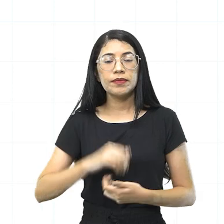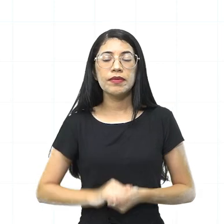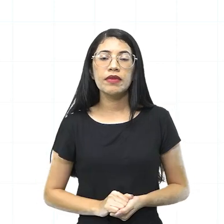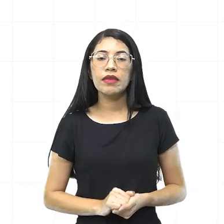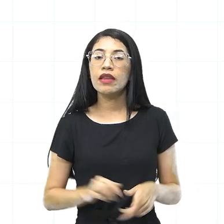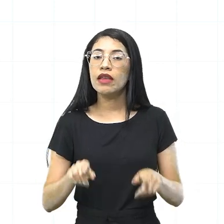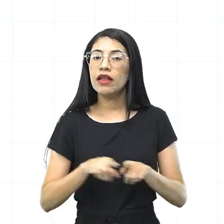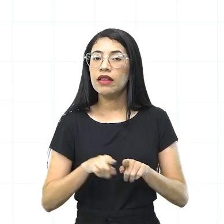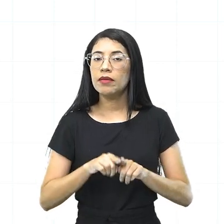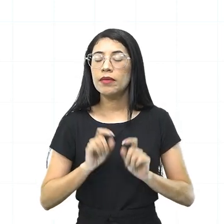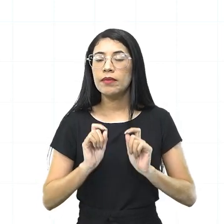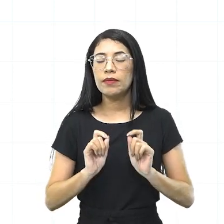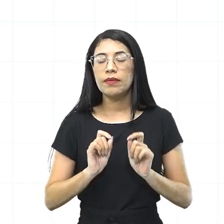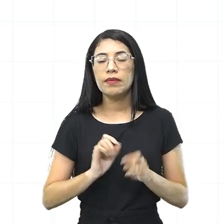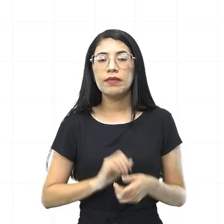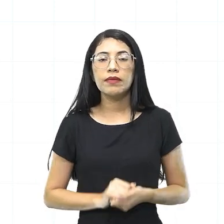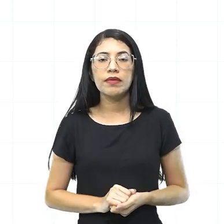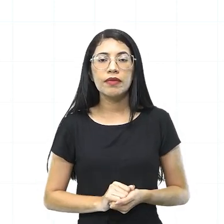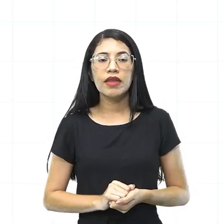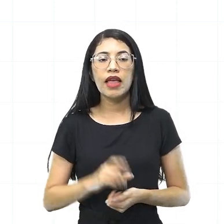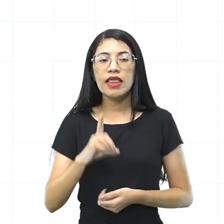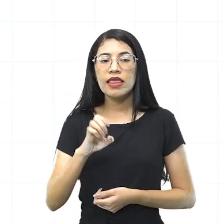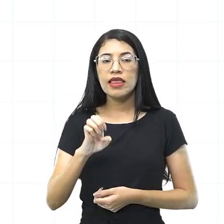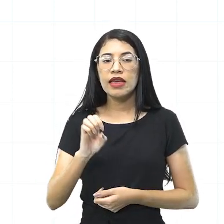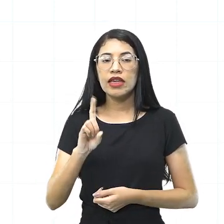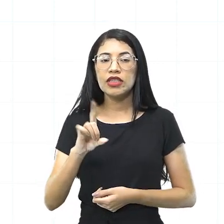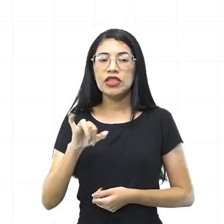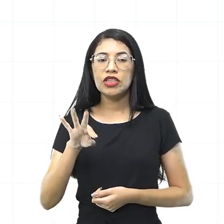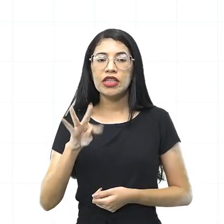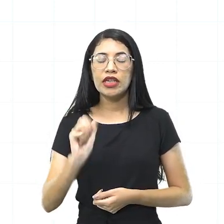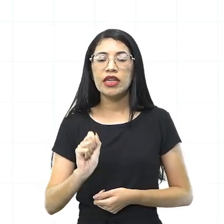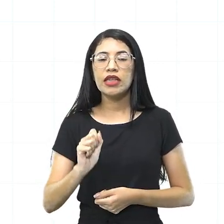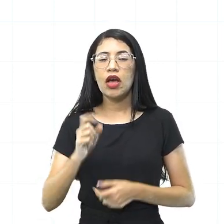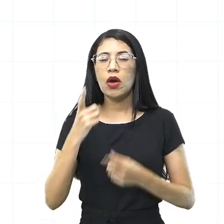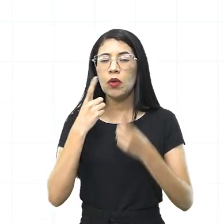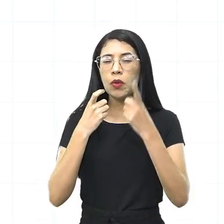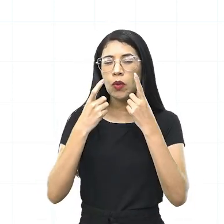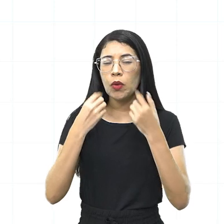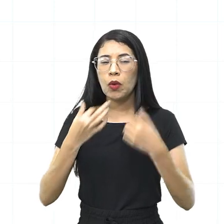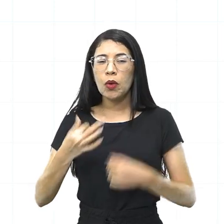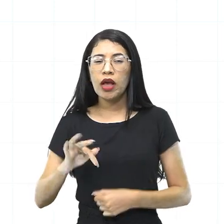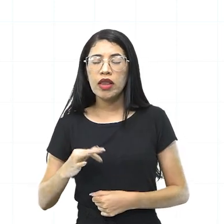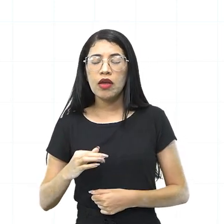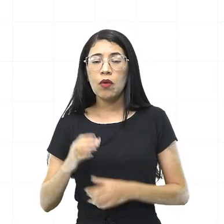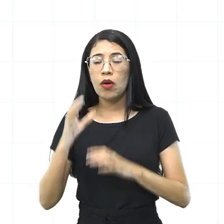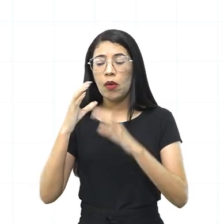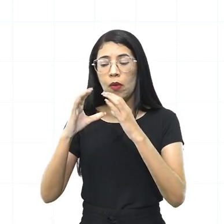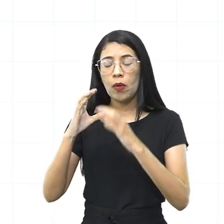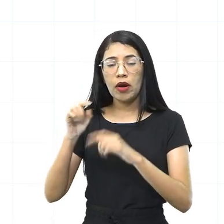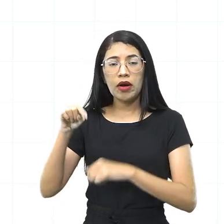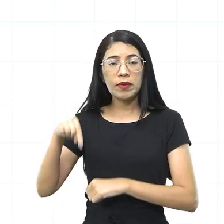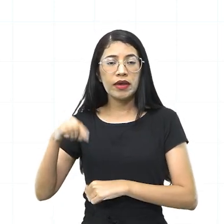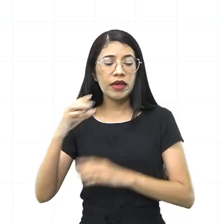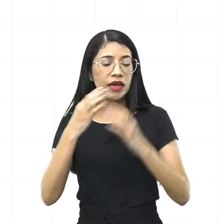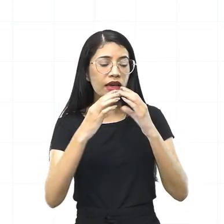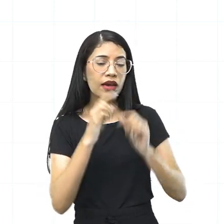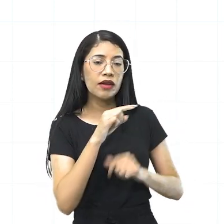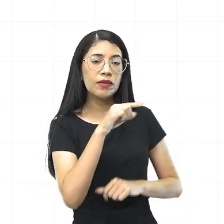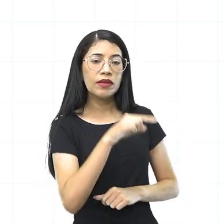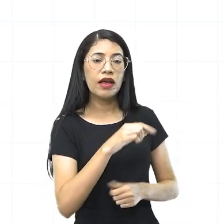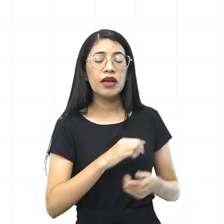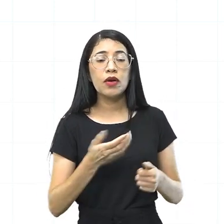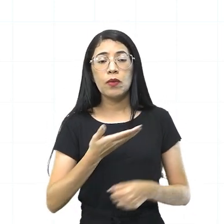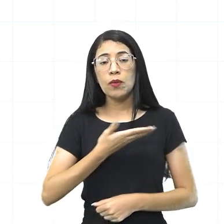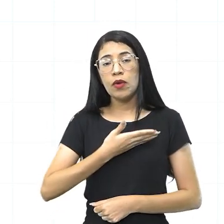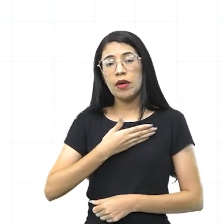Aí ele põe assim, ó, a desdita, o pranto e a dor, canto aqui, canto acolá. Sou amigo do operário